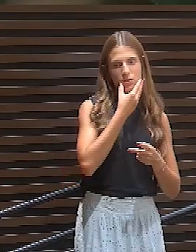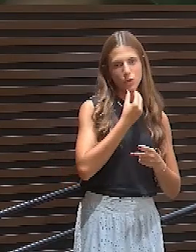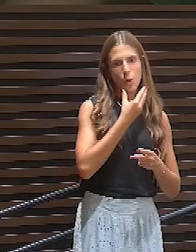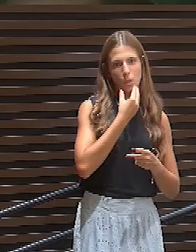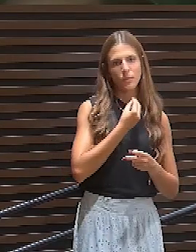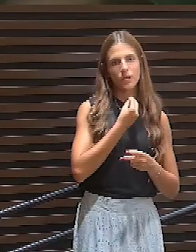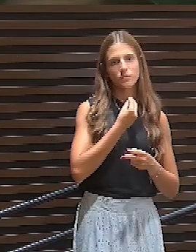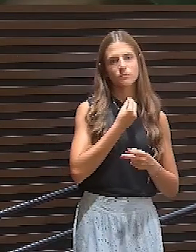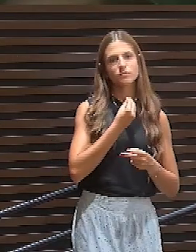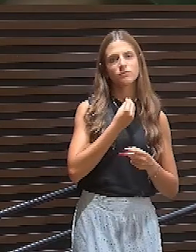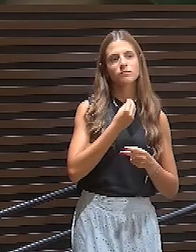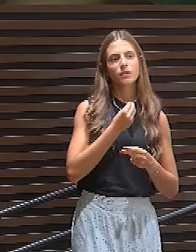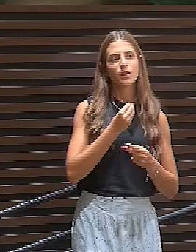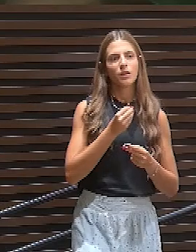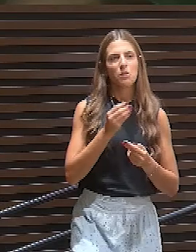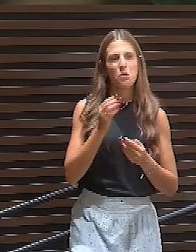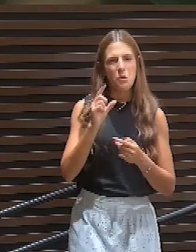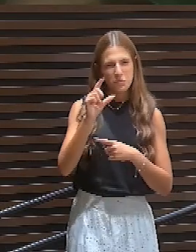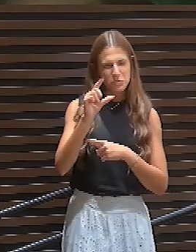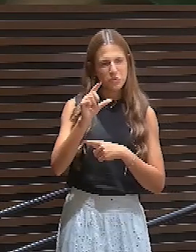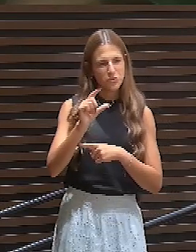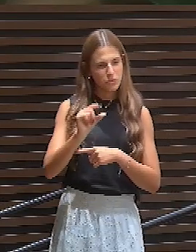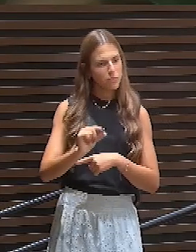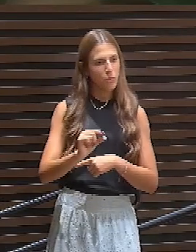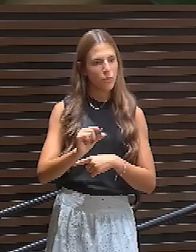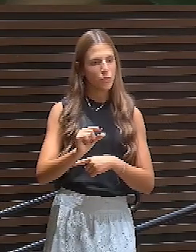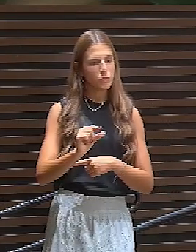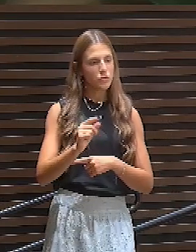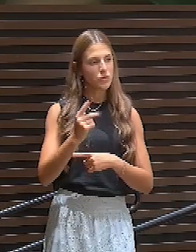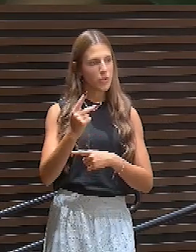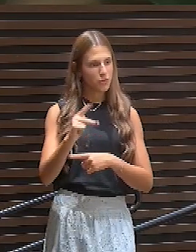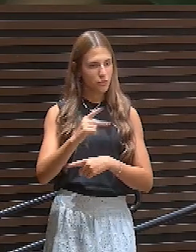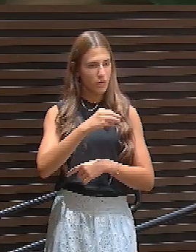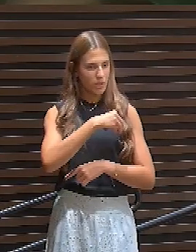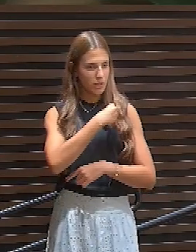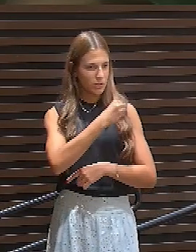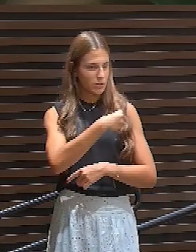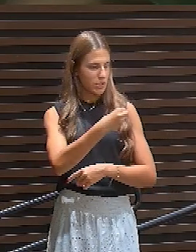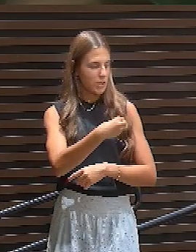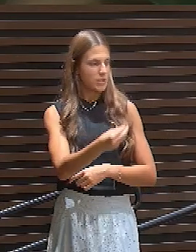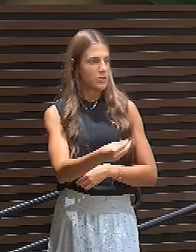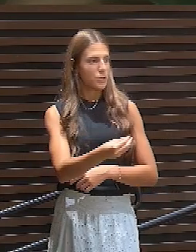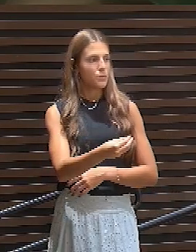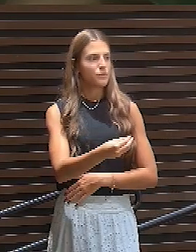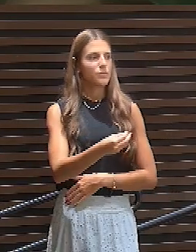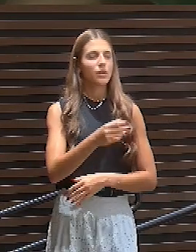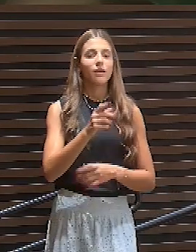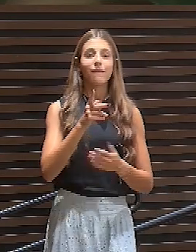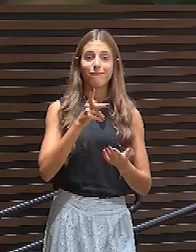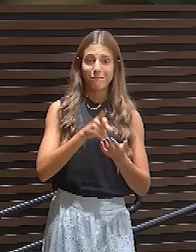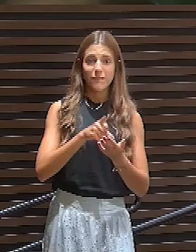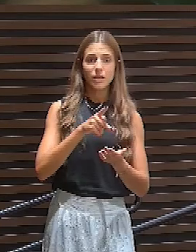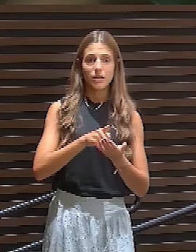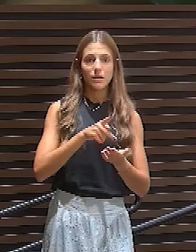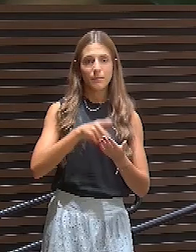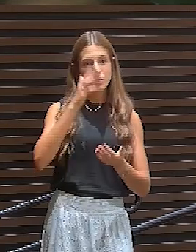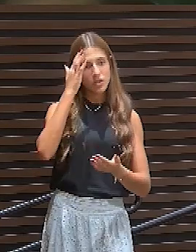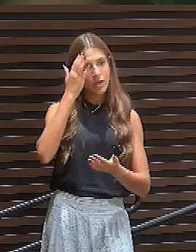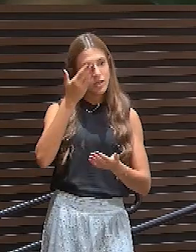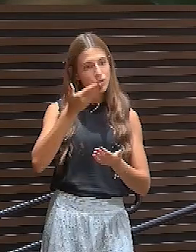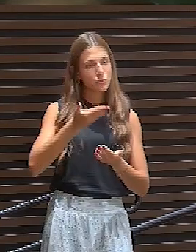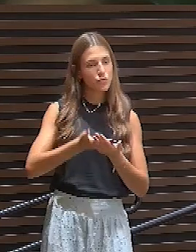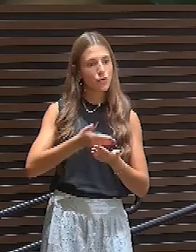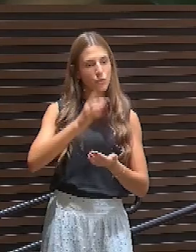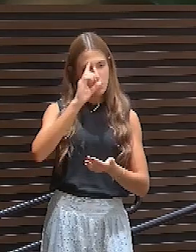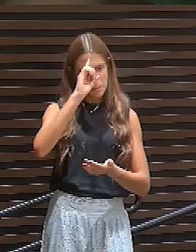um dos poucos em sua geração que realmente acreditou na grande comissão como um mandamento que